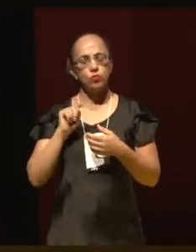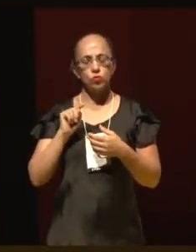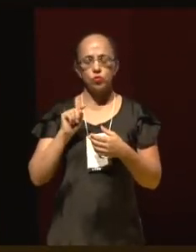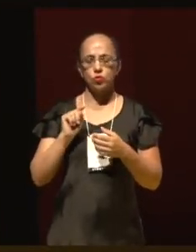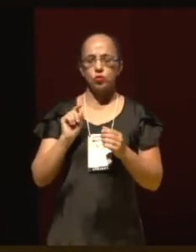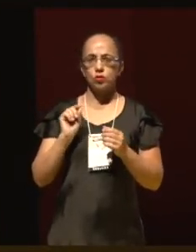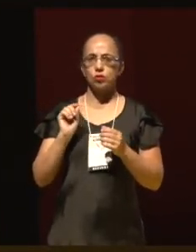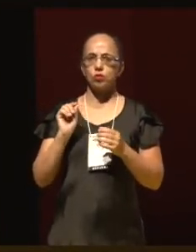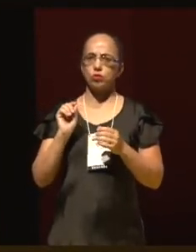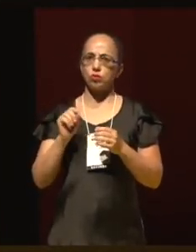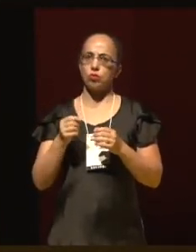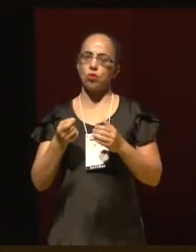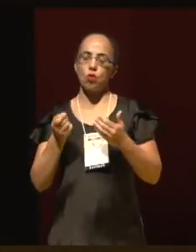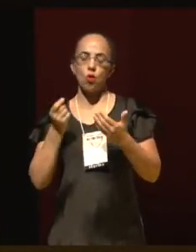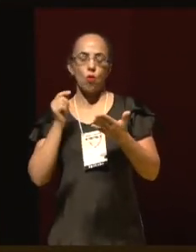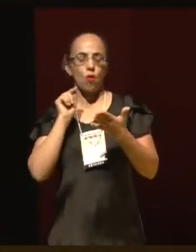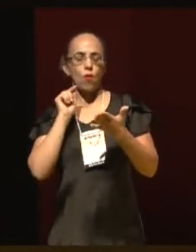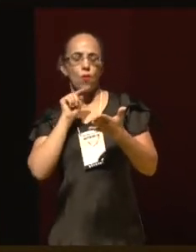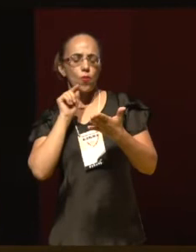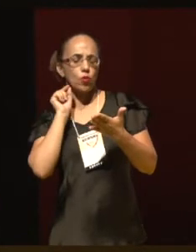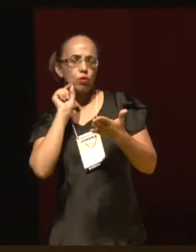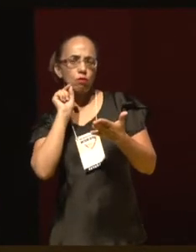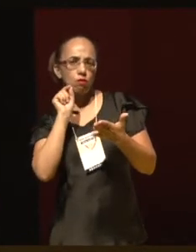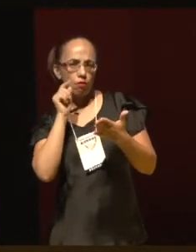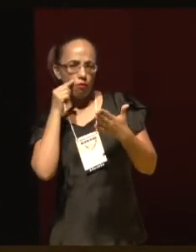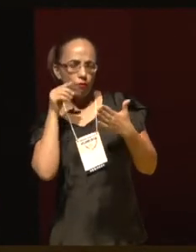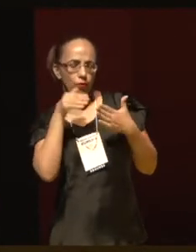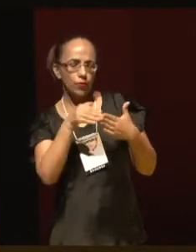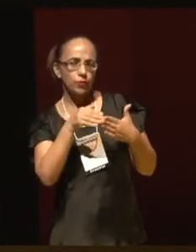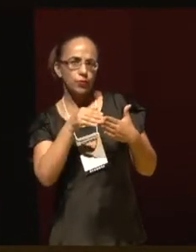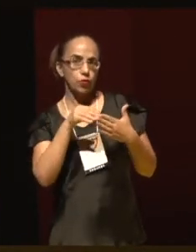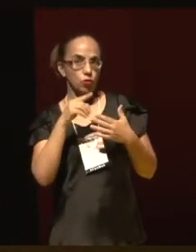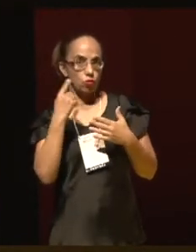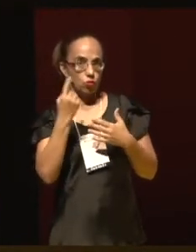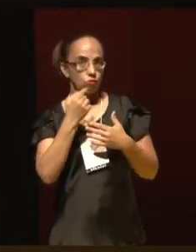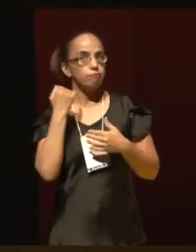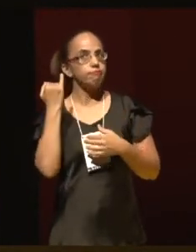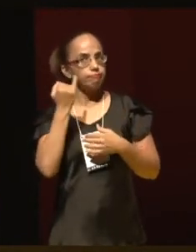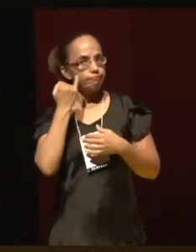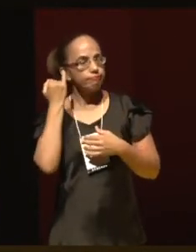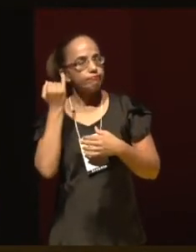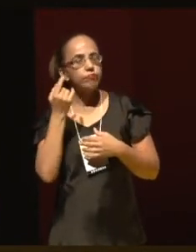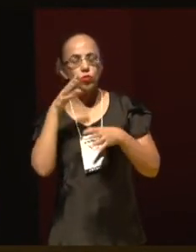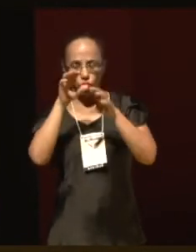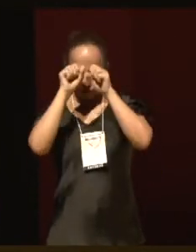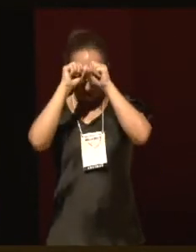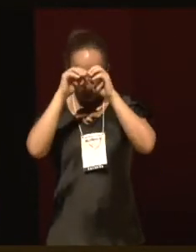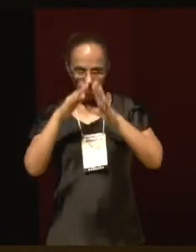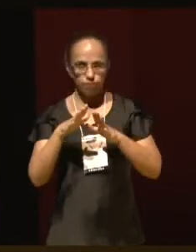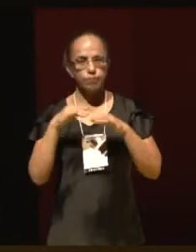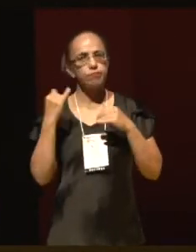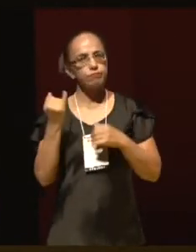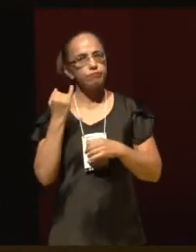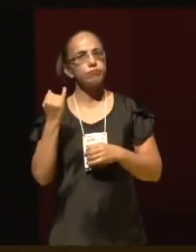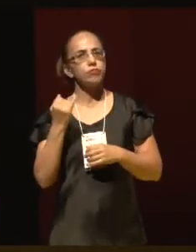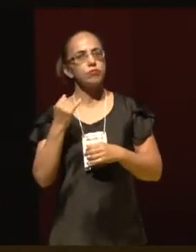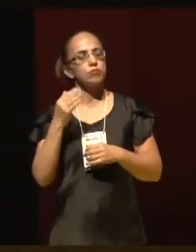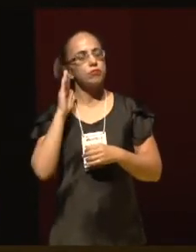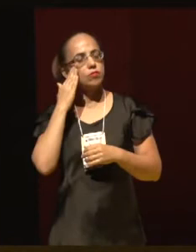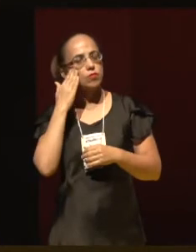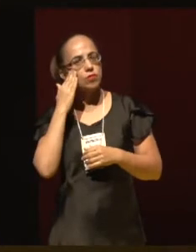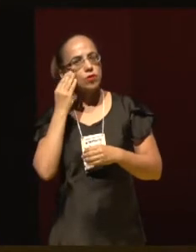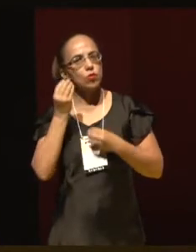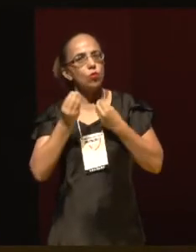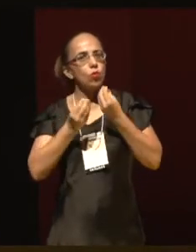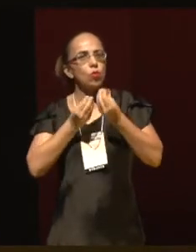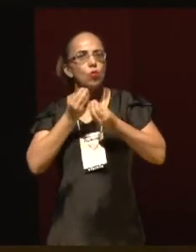dentro deste ponto, é muito importante que nós, como espíritas, conheçamos um pouco de como